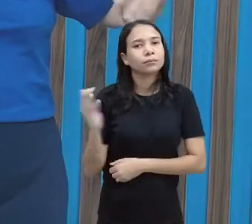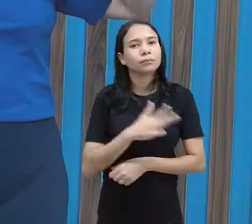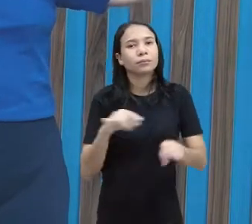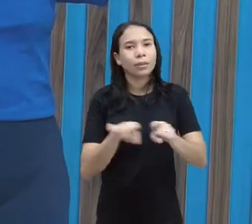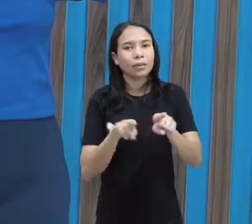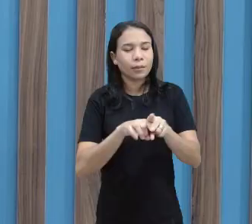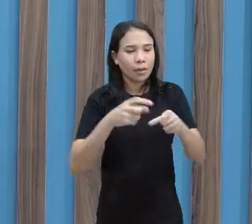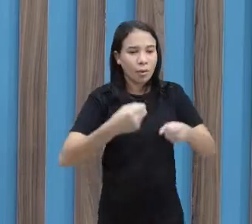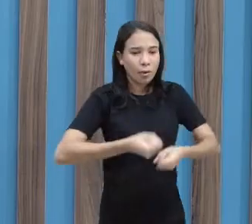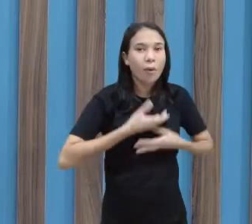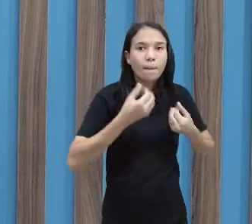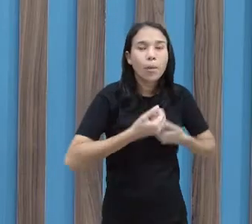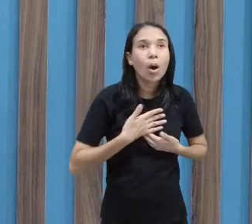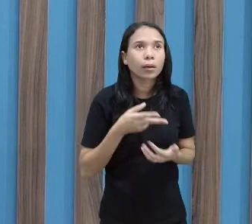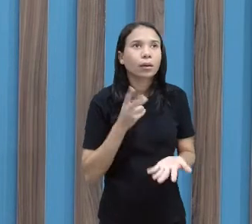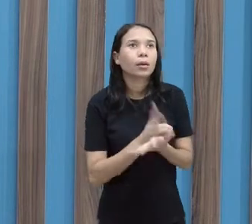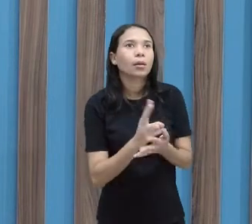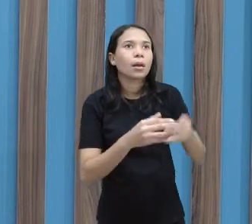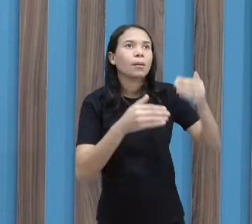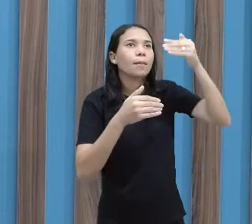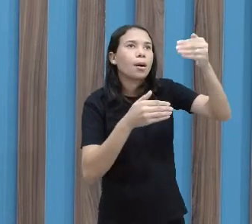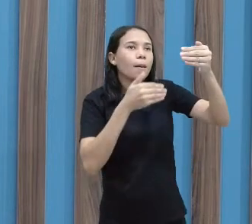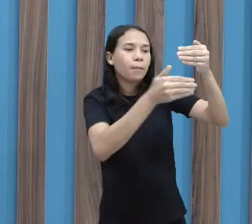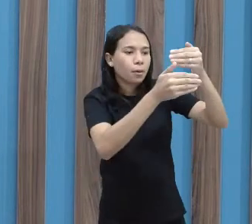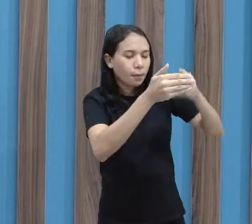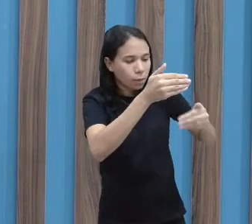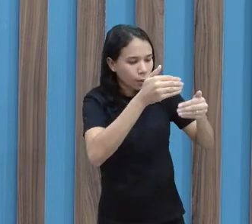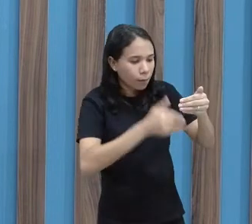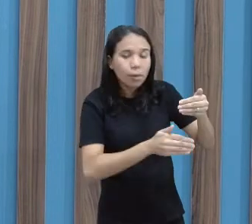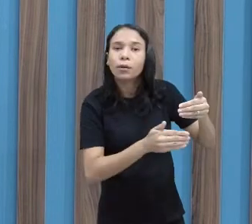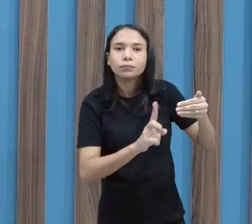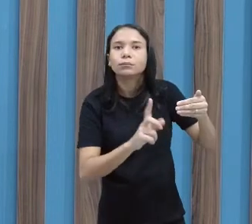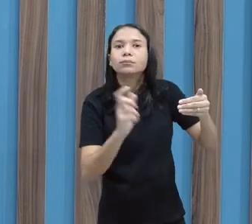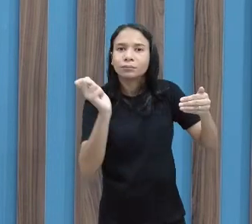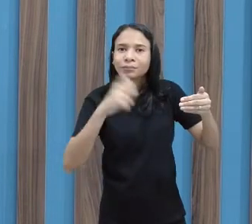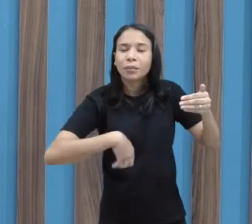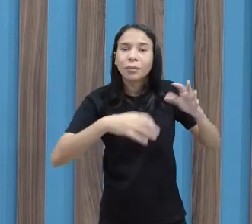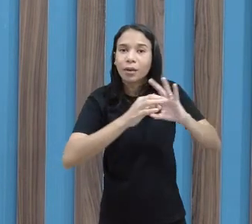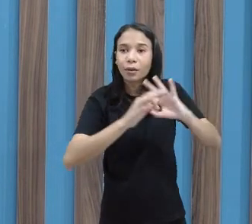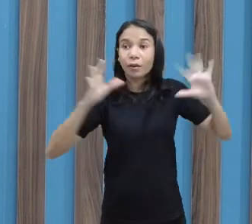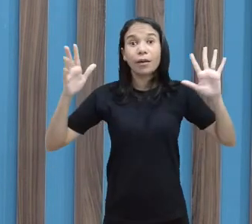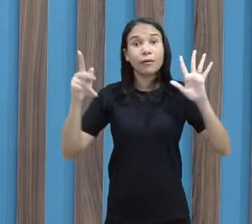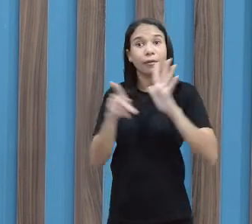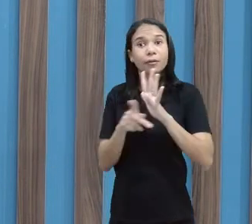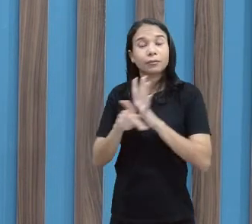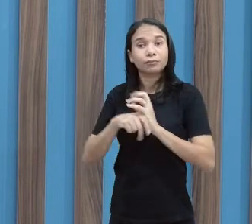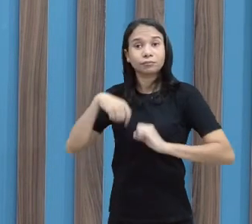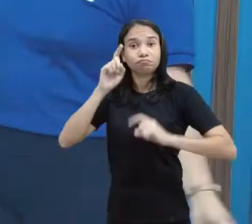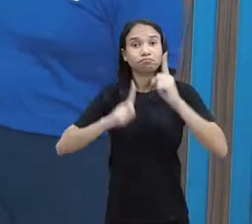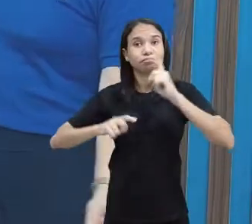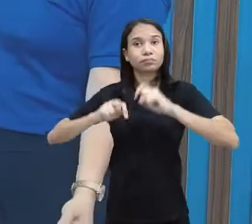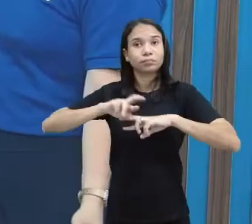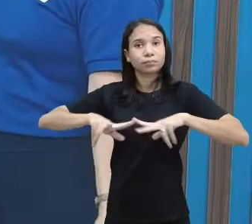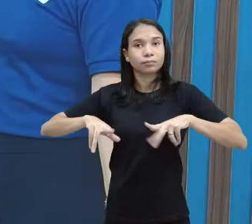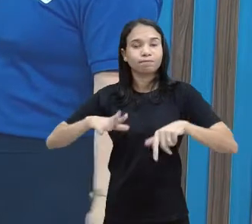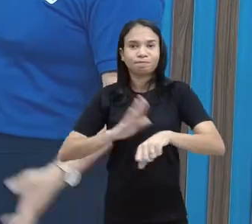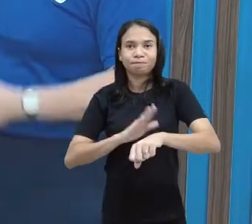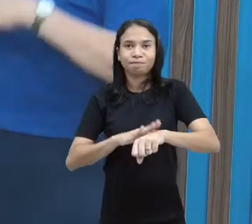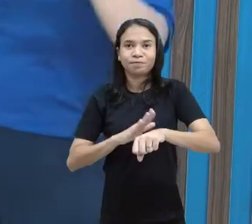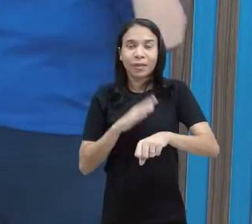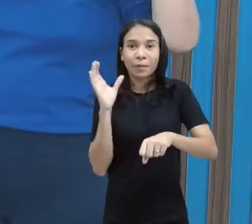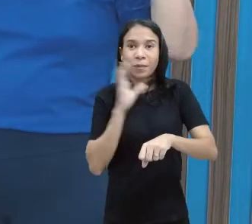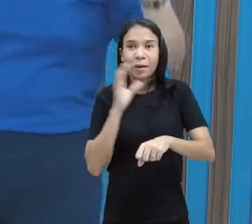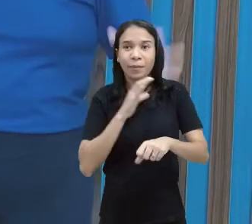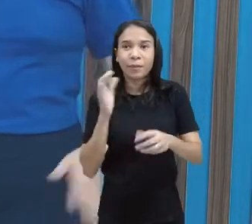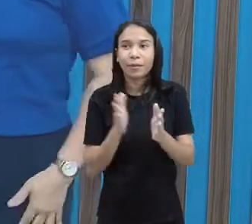se livraram das regras acadêmicas, né? Do parnasianismo, do simbolismo. Vamos seguindo, que o tempo está